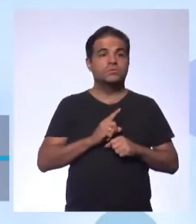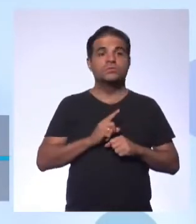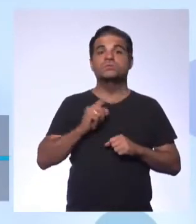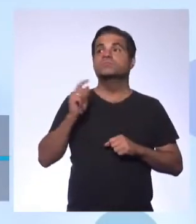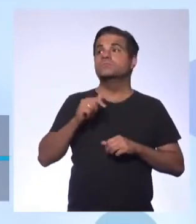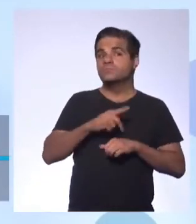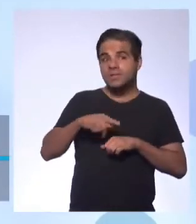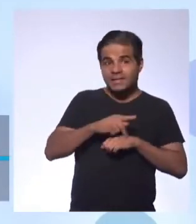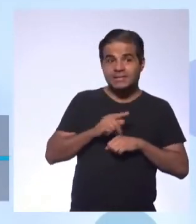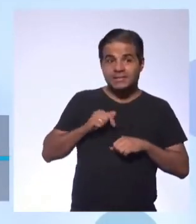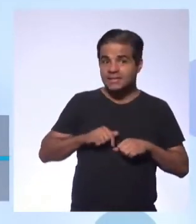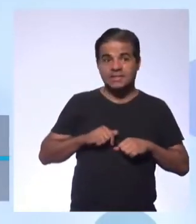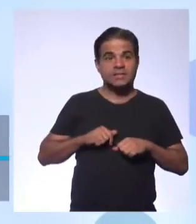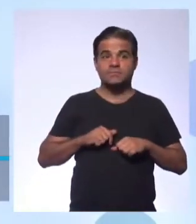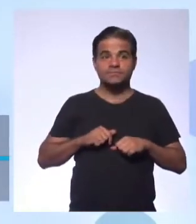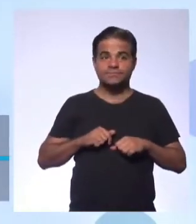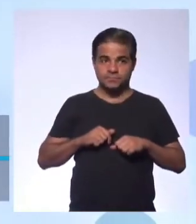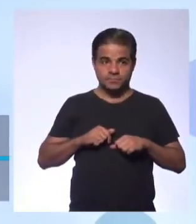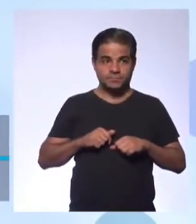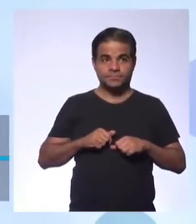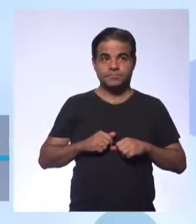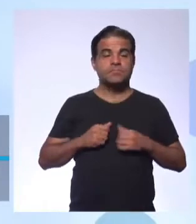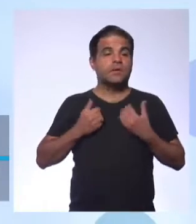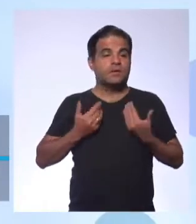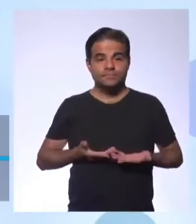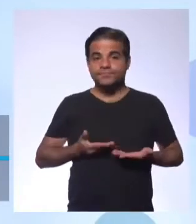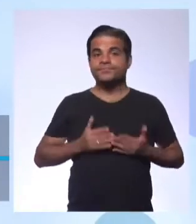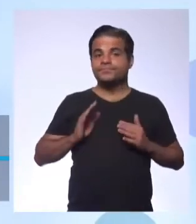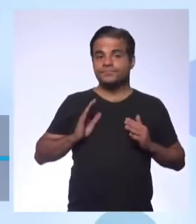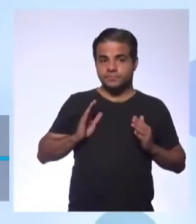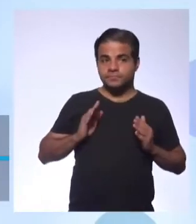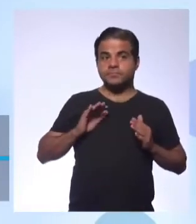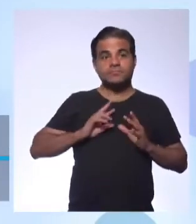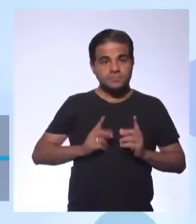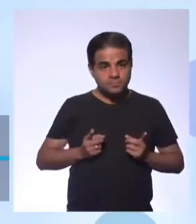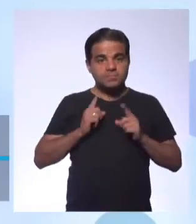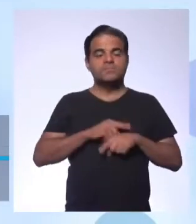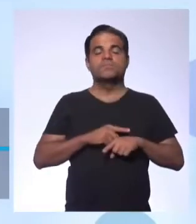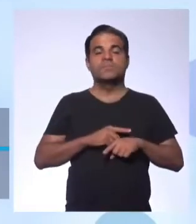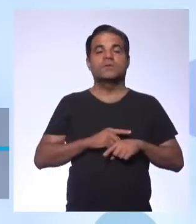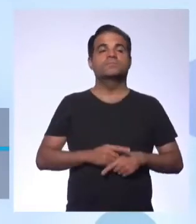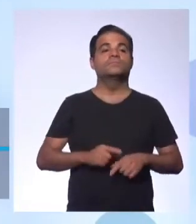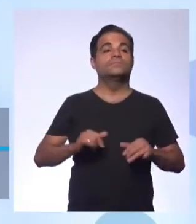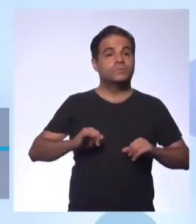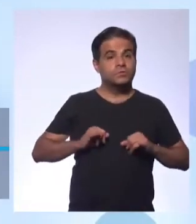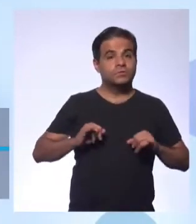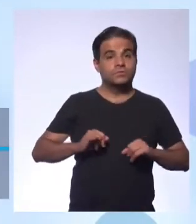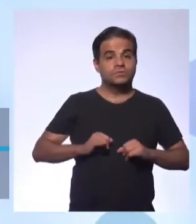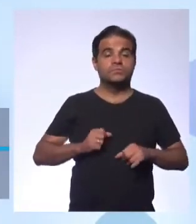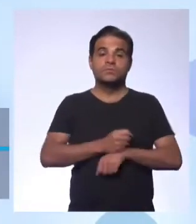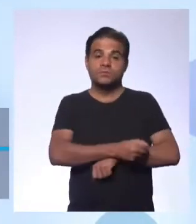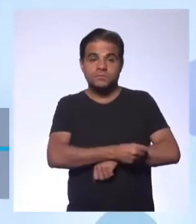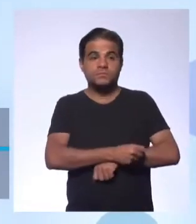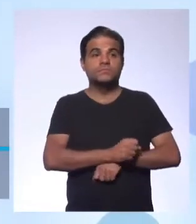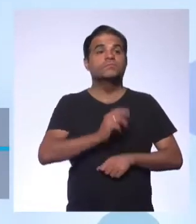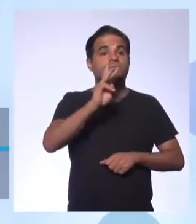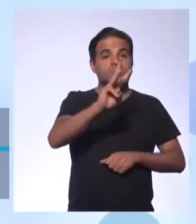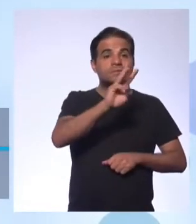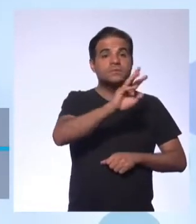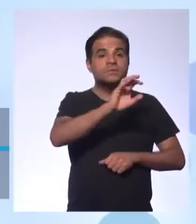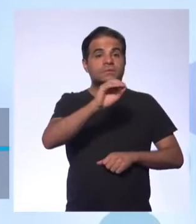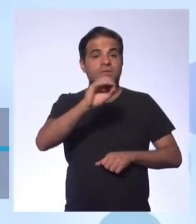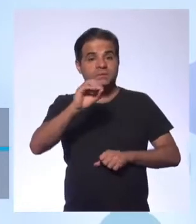né, o nosso país, não foi algoz, né, da escravidão, mas ao contrário, ele sofreu a escravidão por